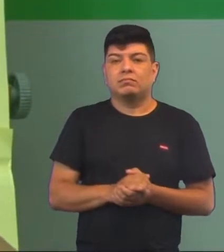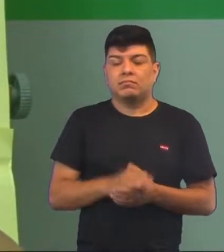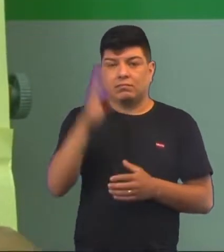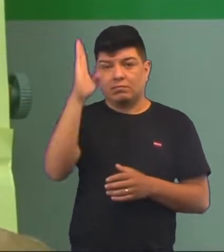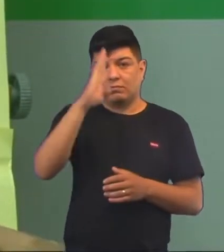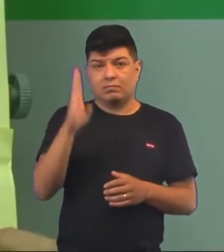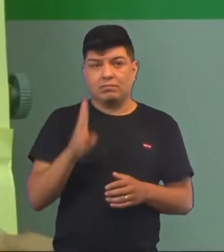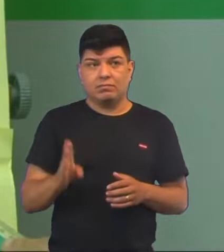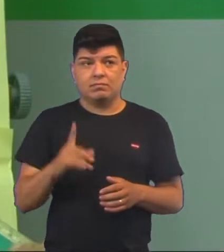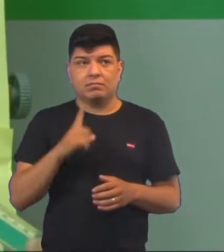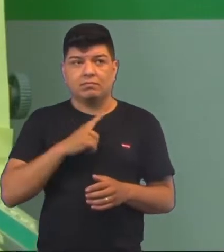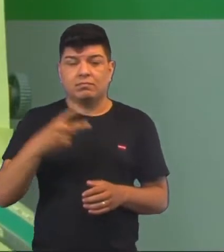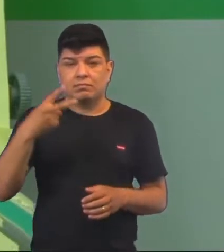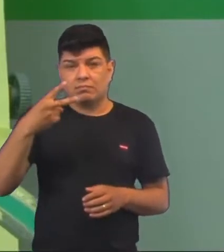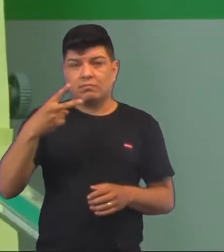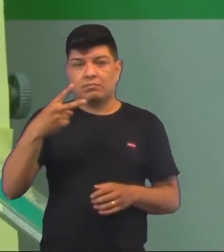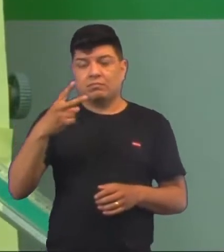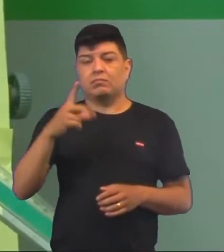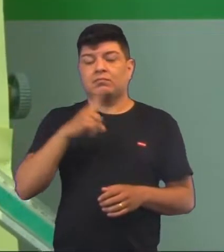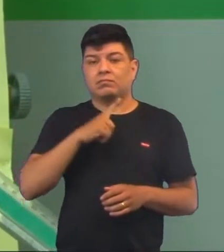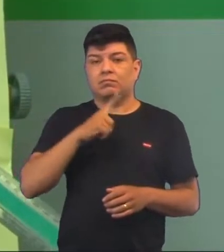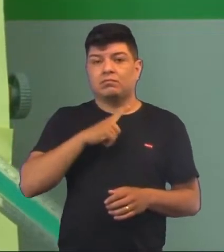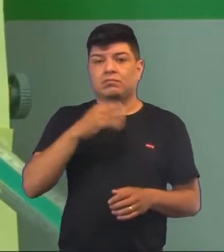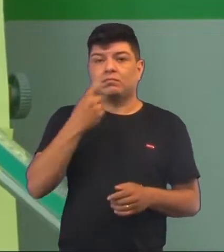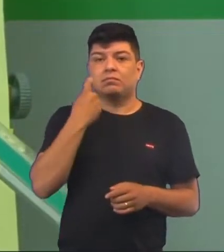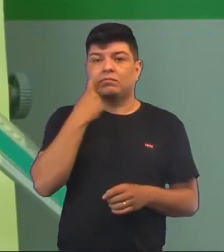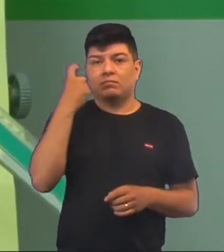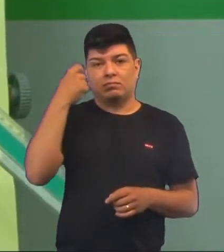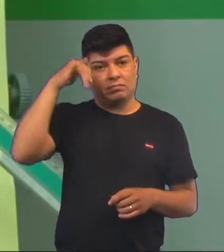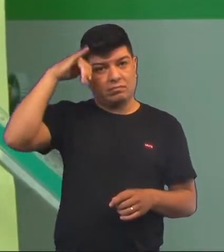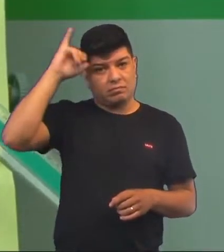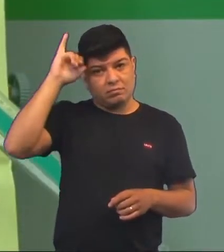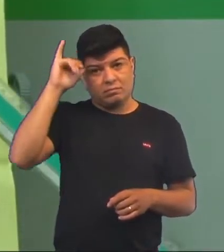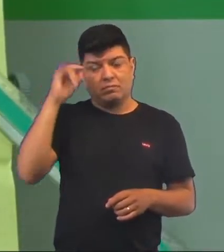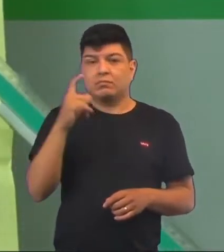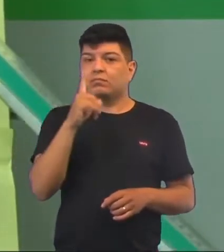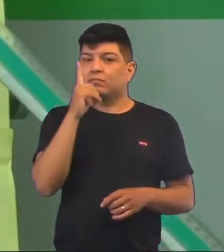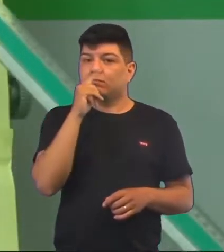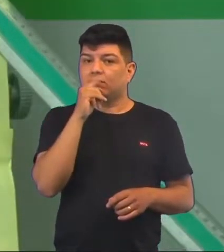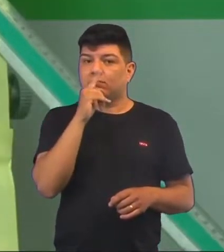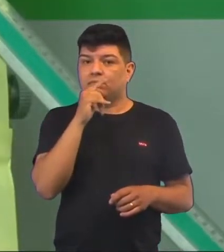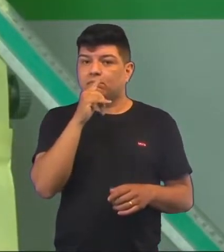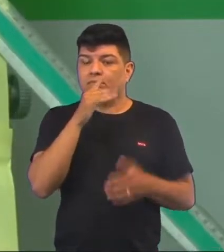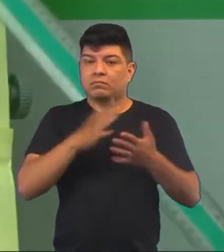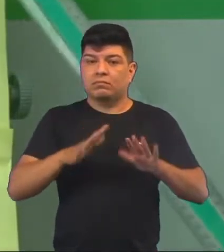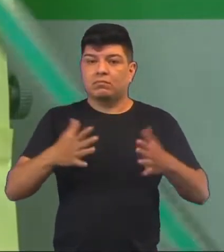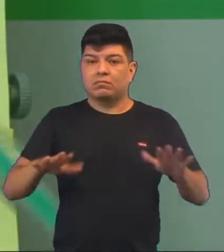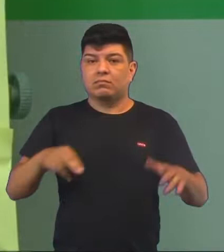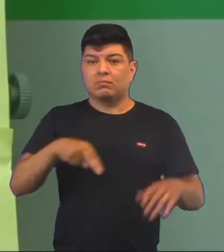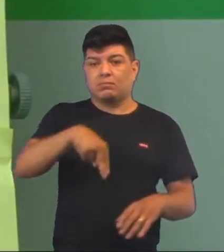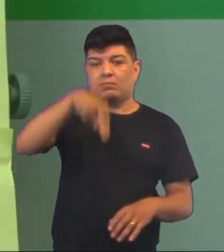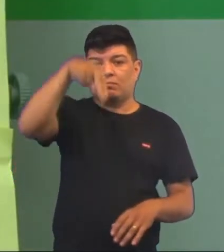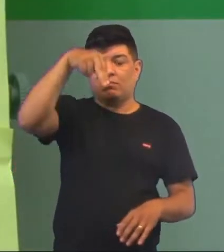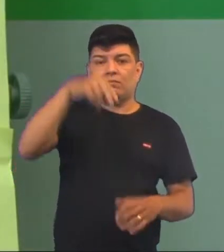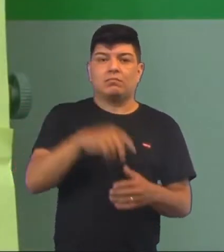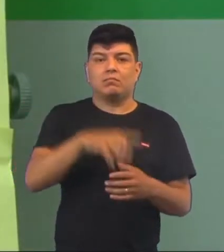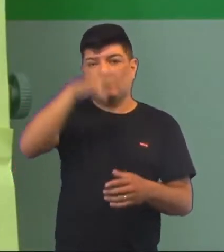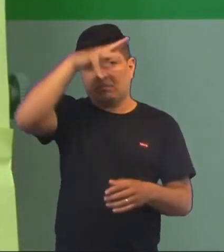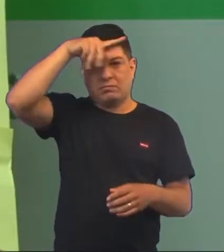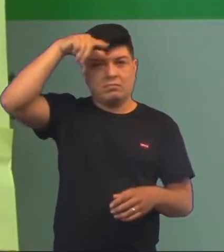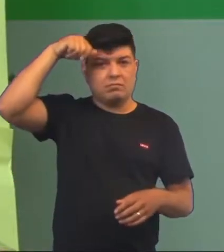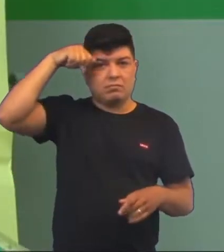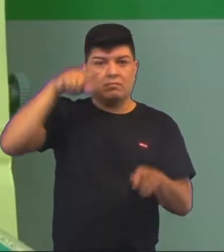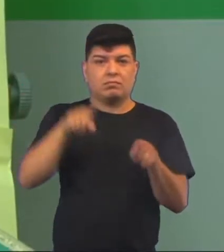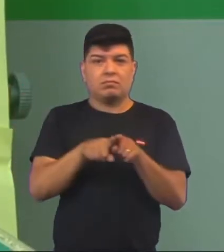No Brasil, existem dois tipos de peixe-boi: o marinho, que é no litoral do Nordeste, e o